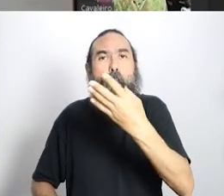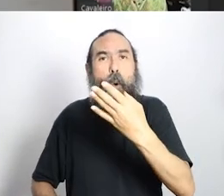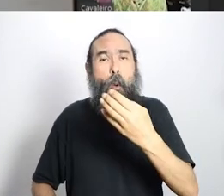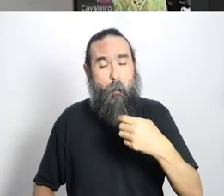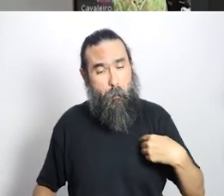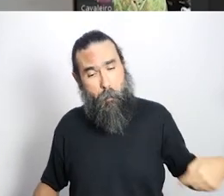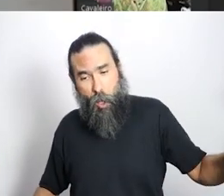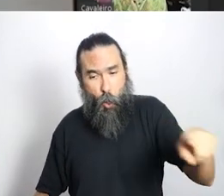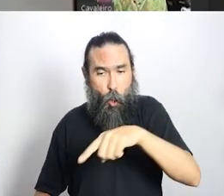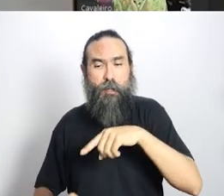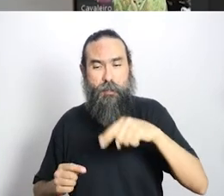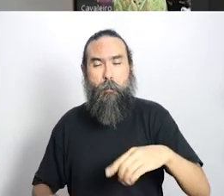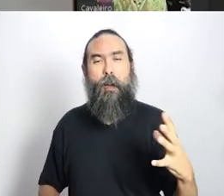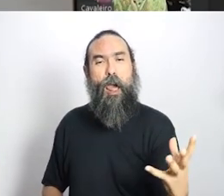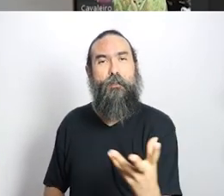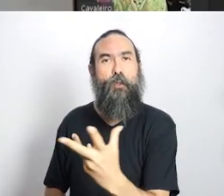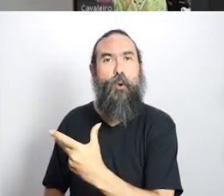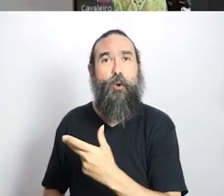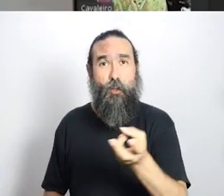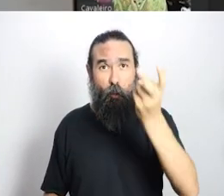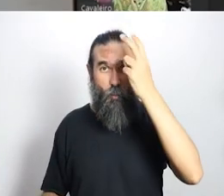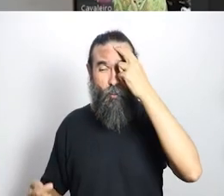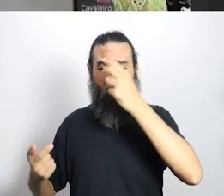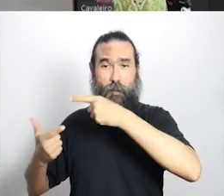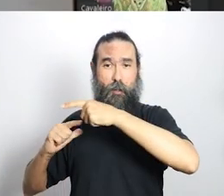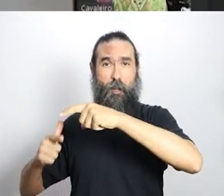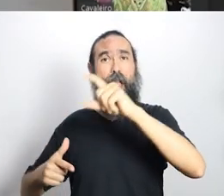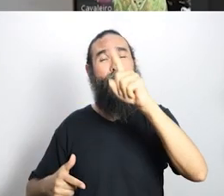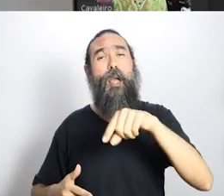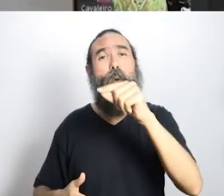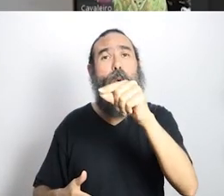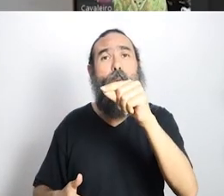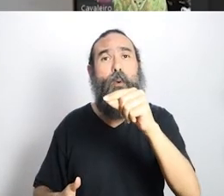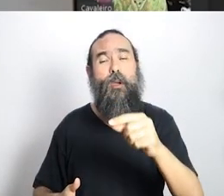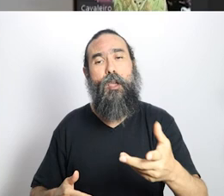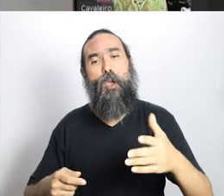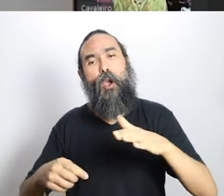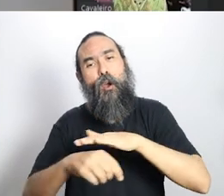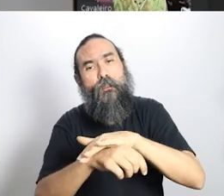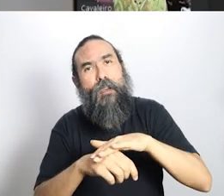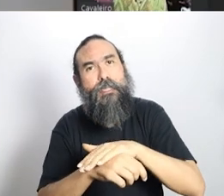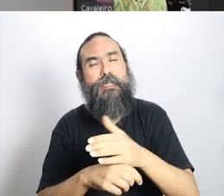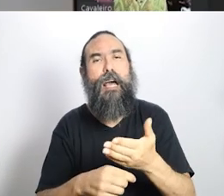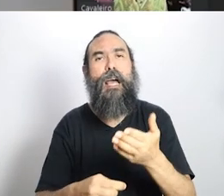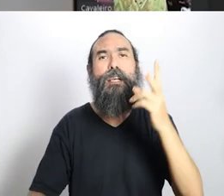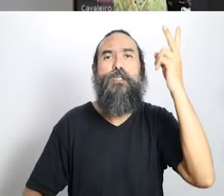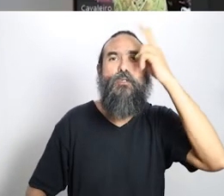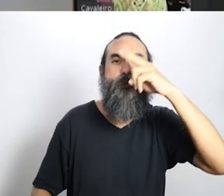Porque é o seguinte, a cultura popular é isso. É espontaneidade, é história.